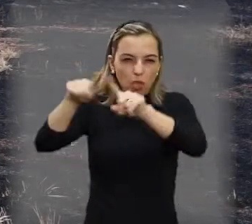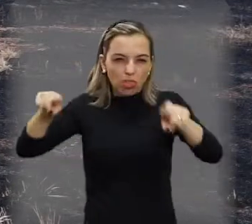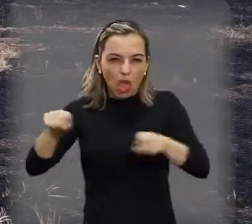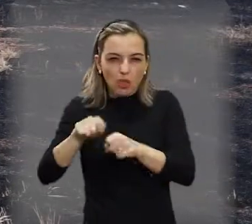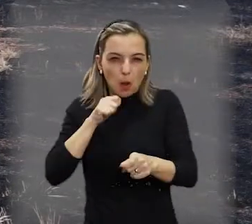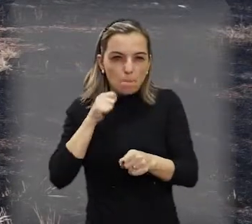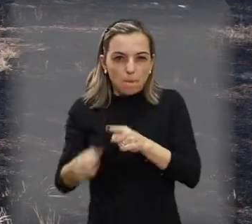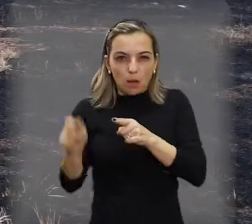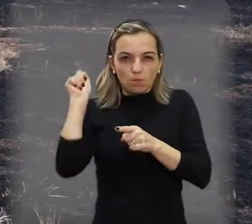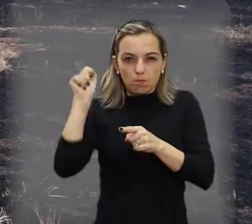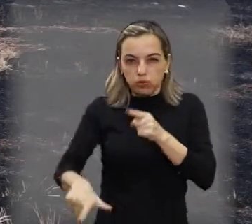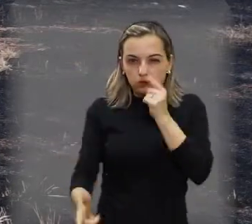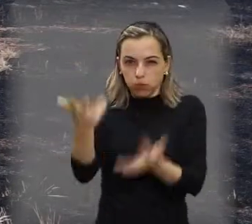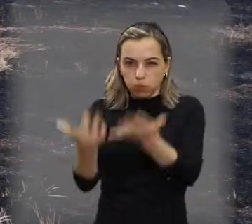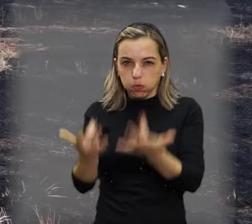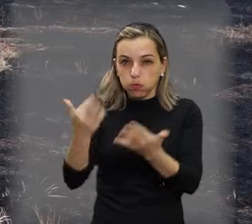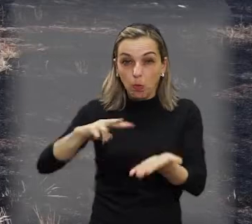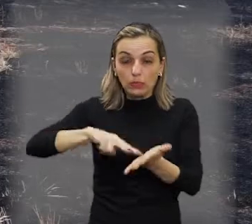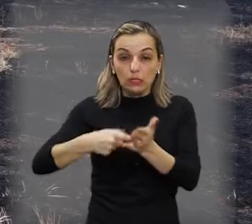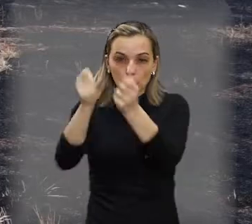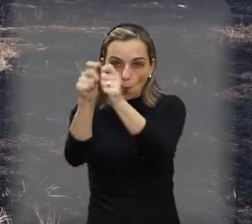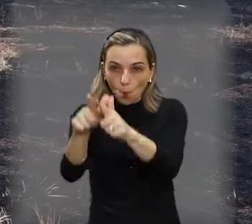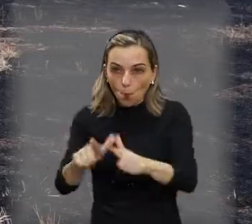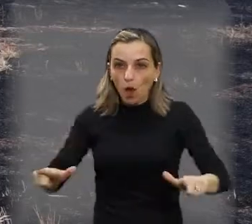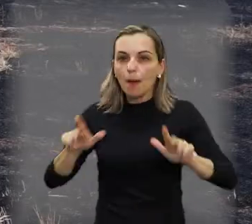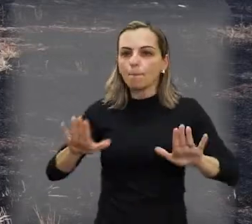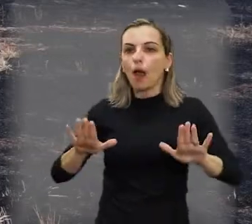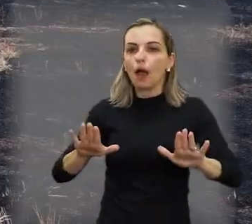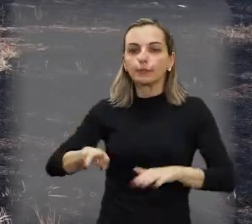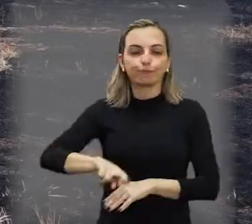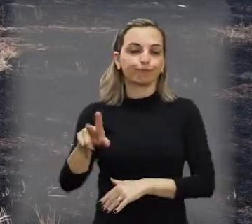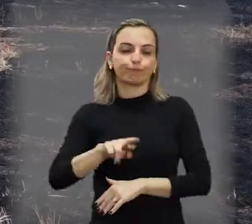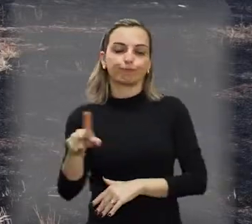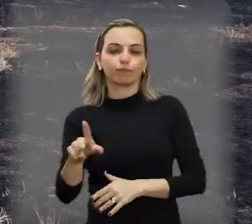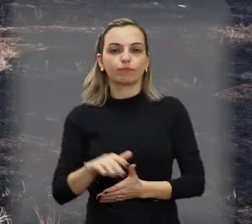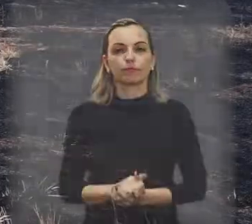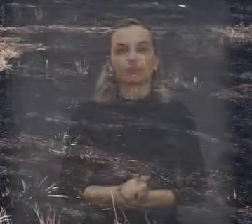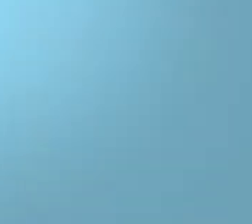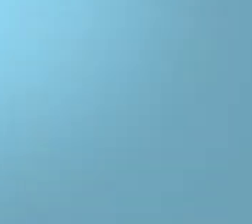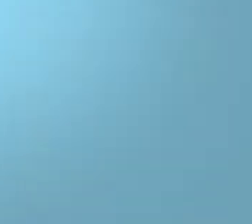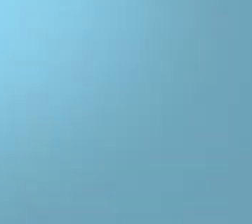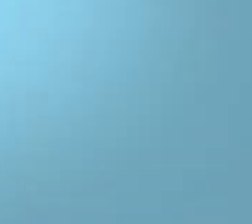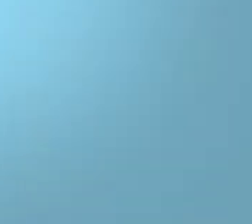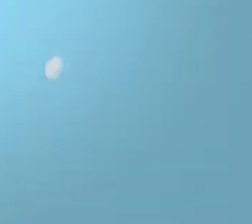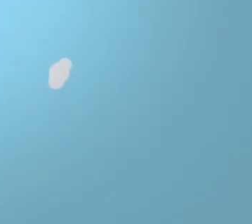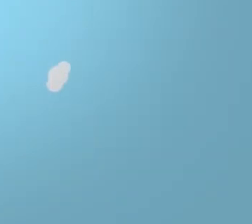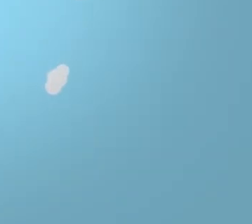fogo no terreno significa fazer limpeza, mas você vai ver que não é bem assim.